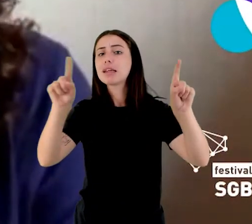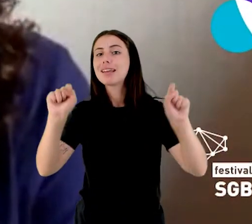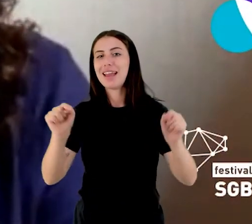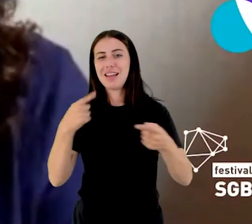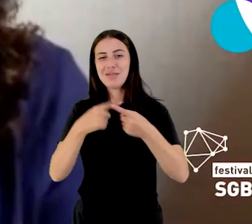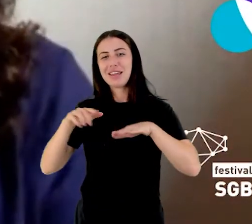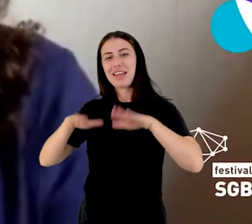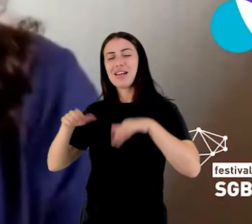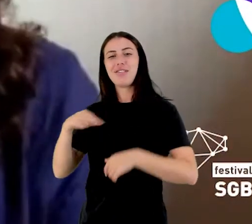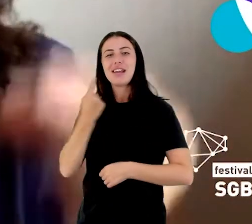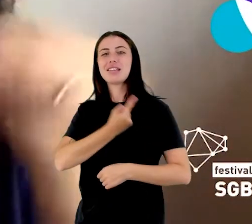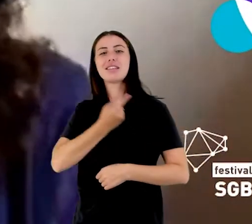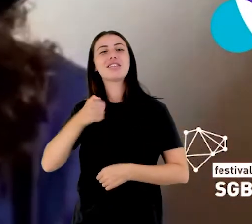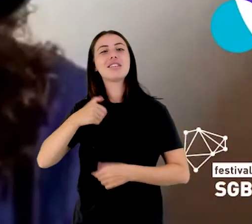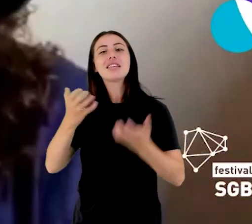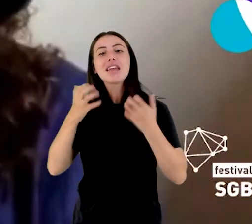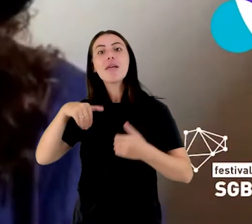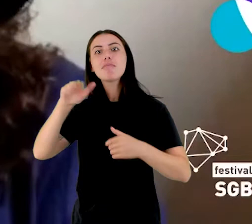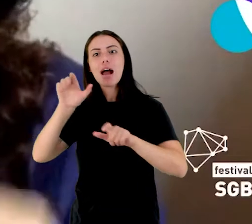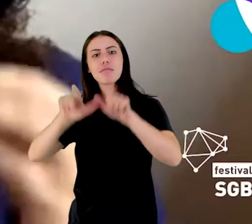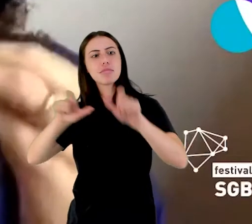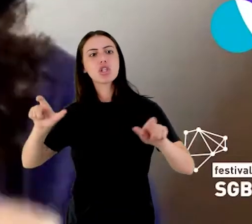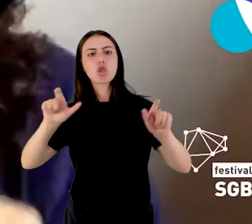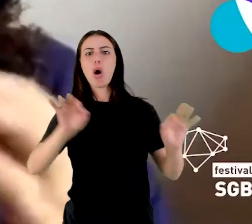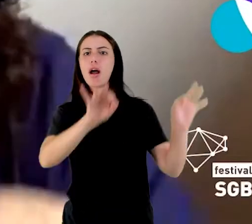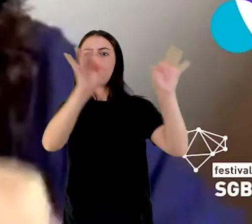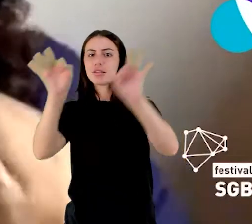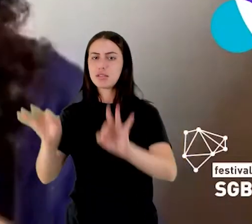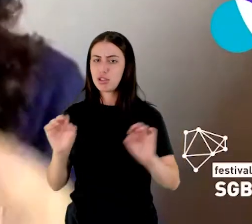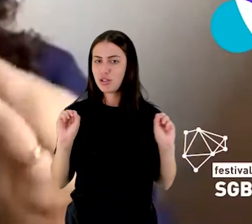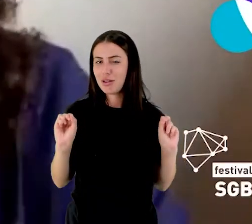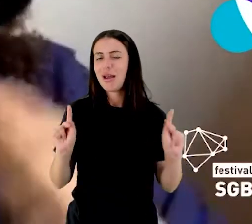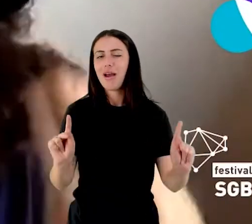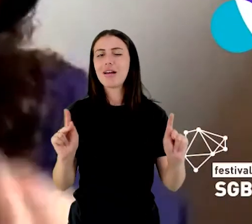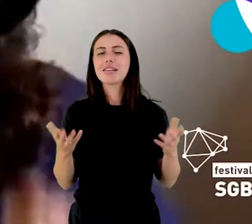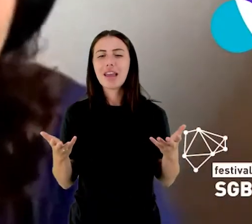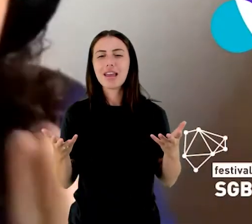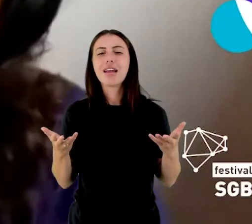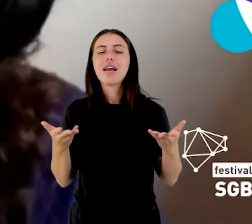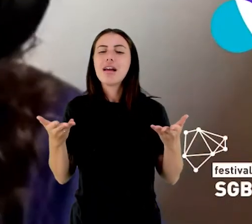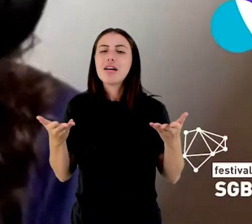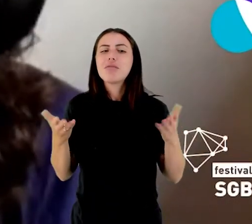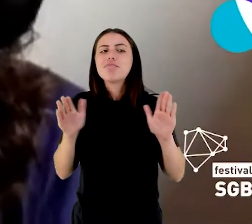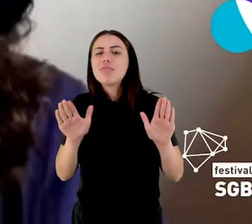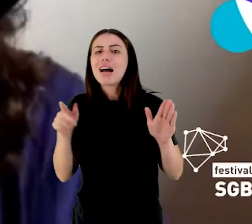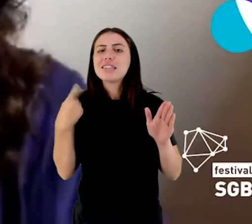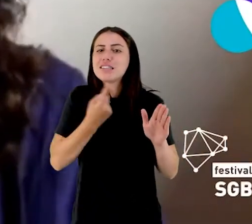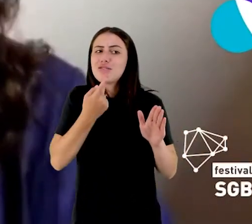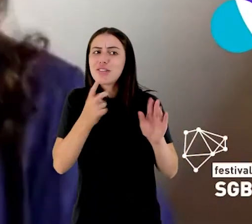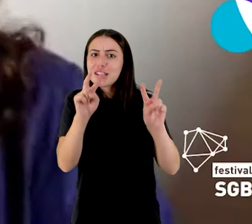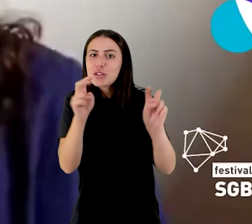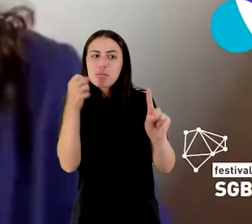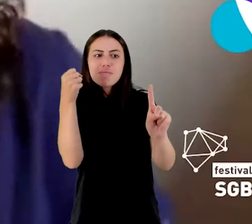nesse momento. E ali a gente teve uma imersão em equipe. Tipo, tá, que filme é esse? Para quem que a gente quer levar esse filme?